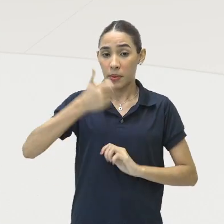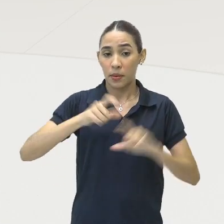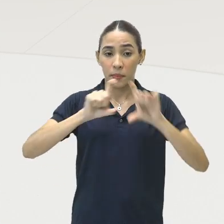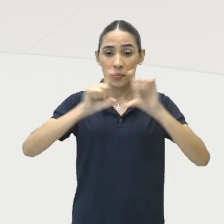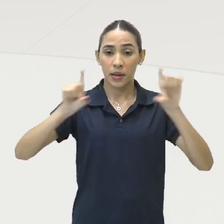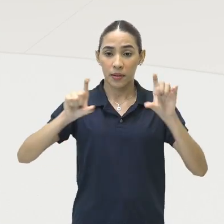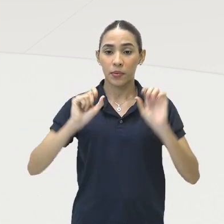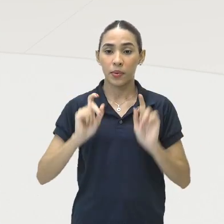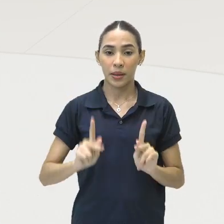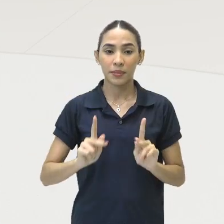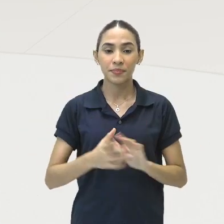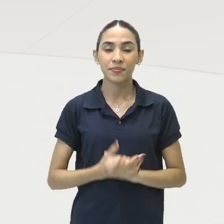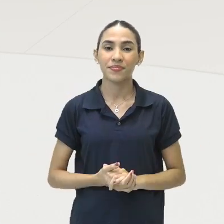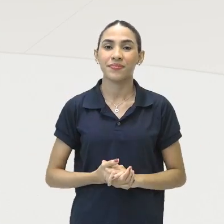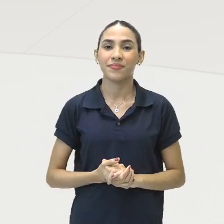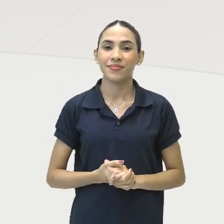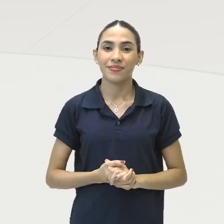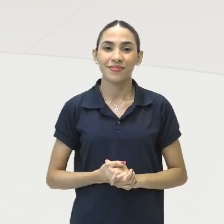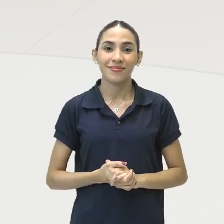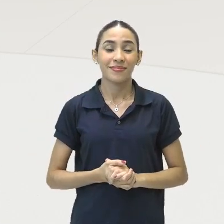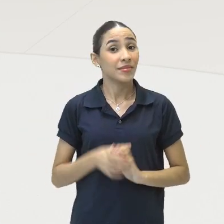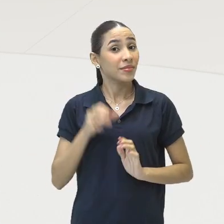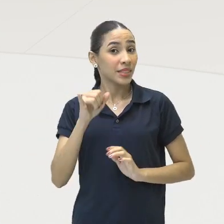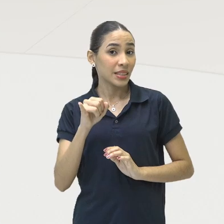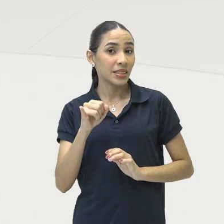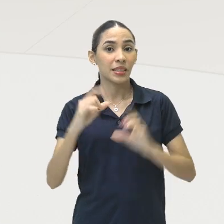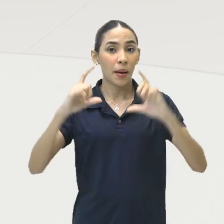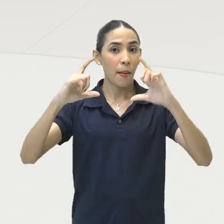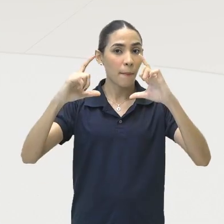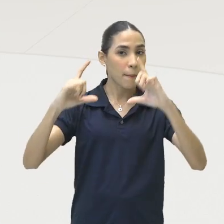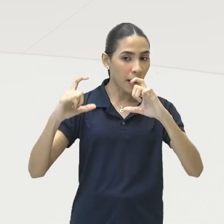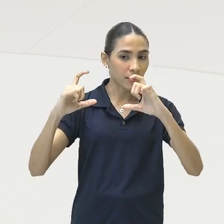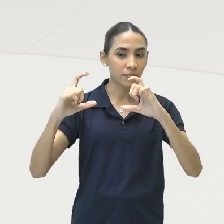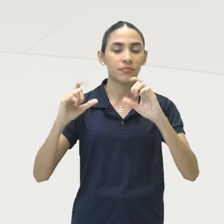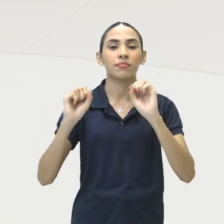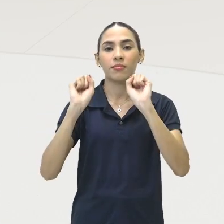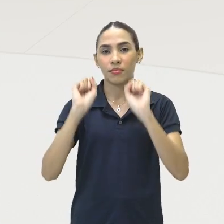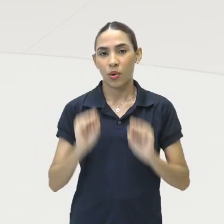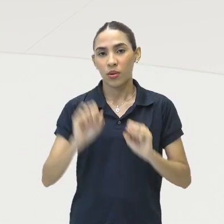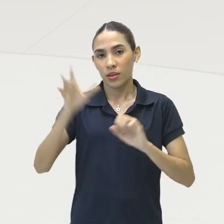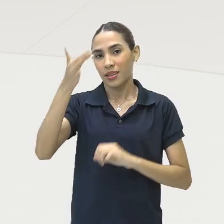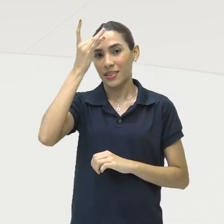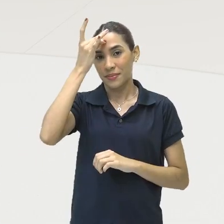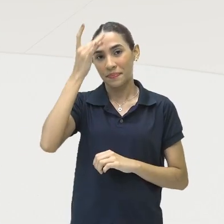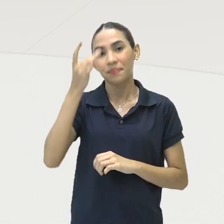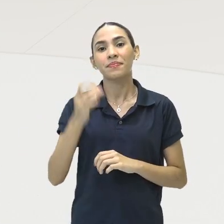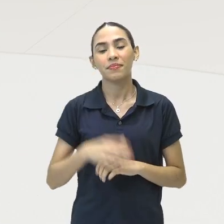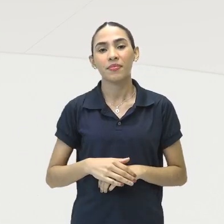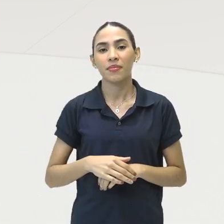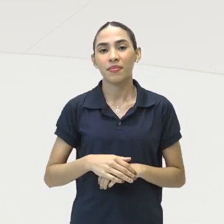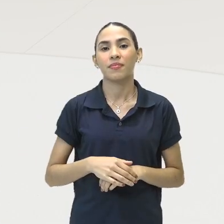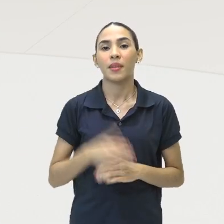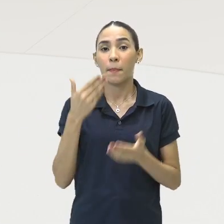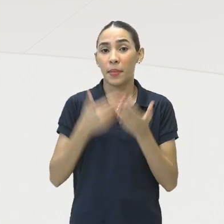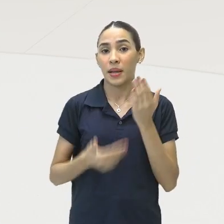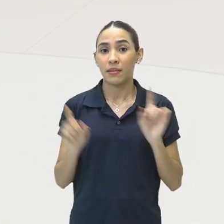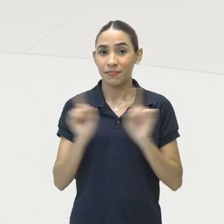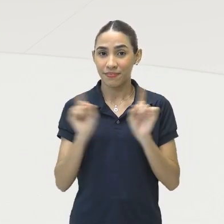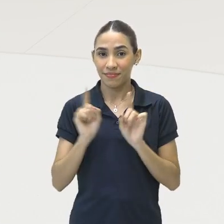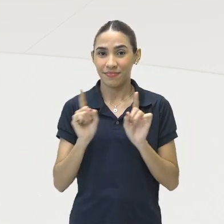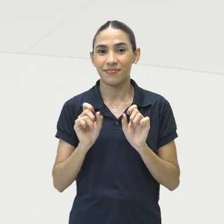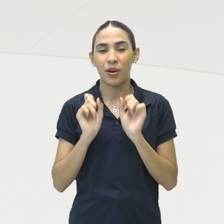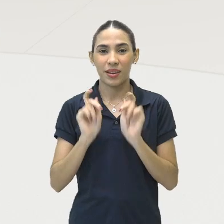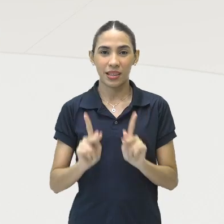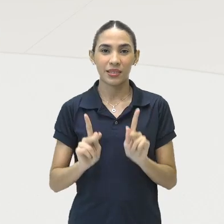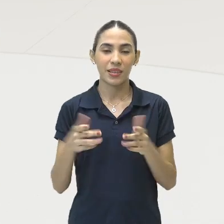parágrafo. Certinho, entendido? Se quiserem dar print na tela aí, já vão gravando para não perder esse esquema. Nós vamos